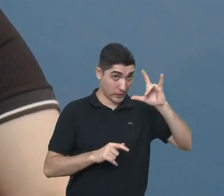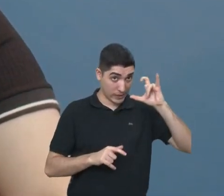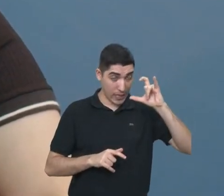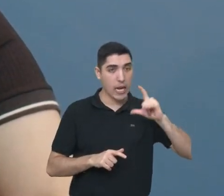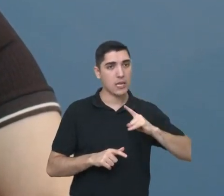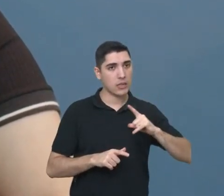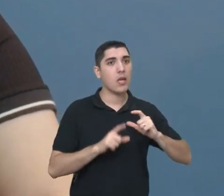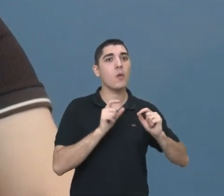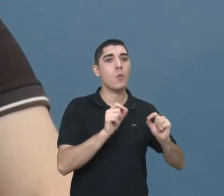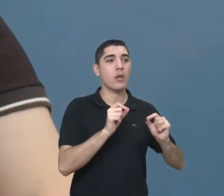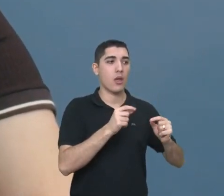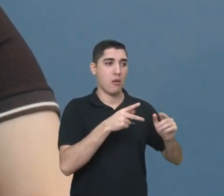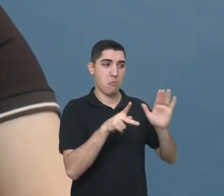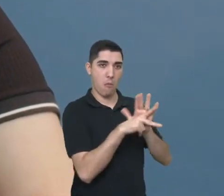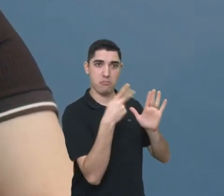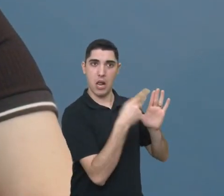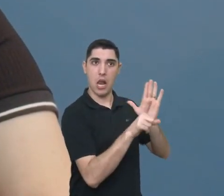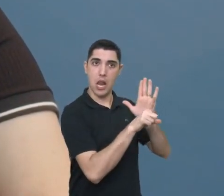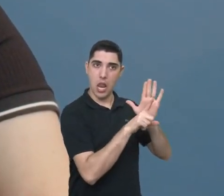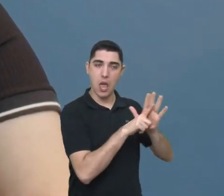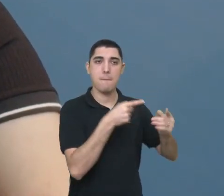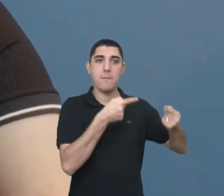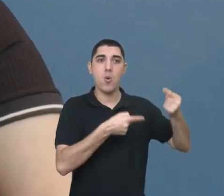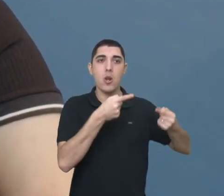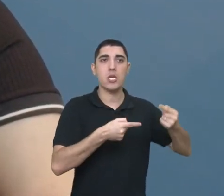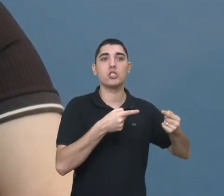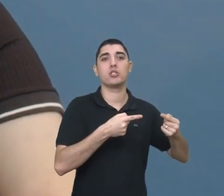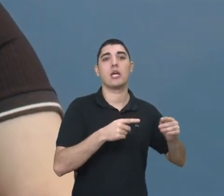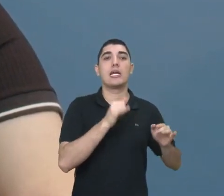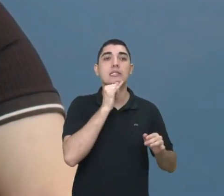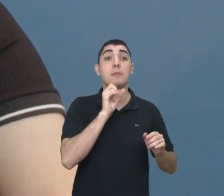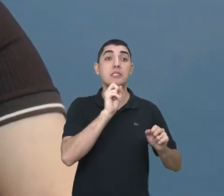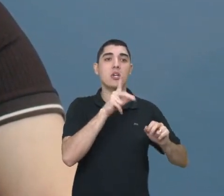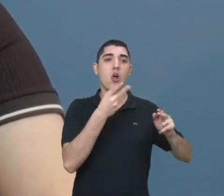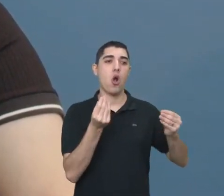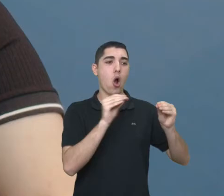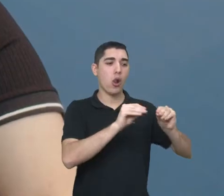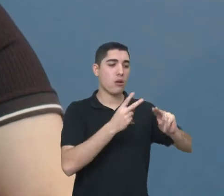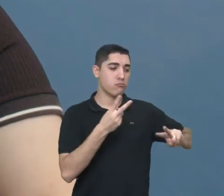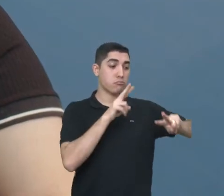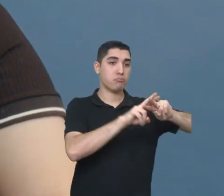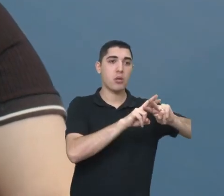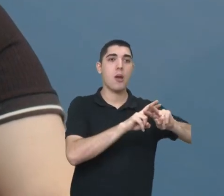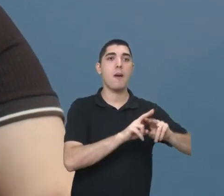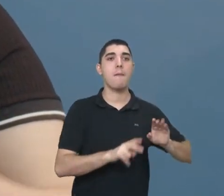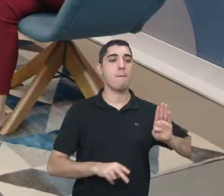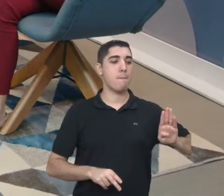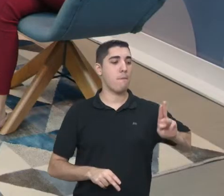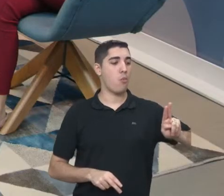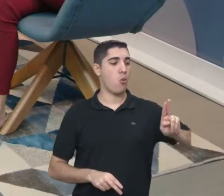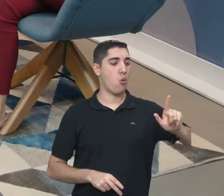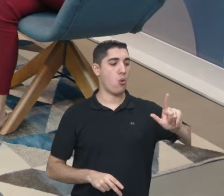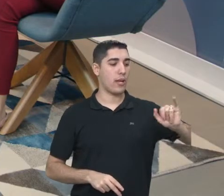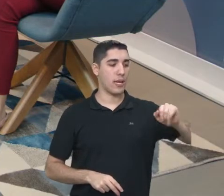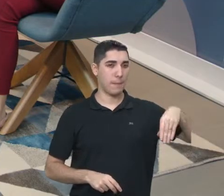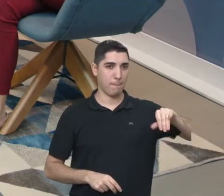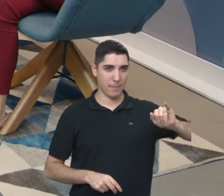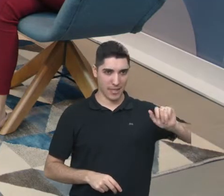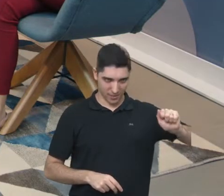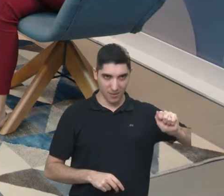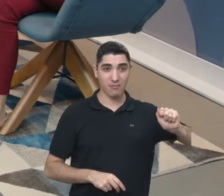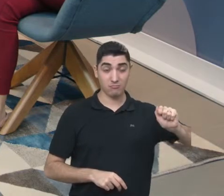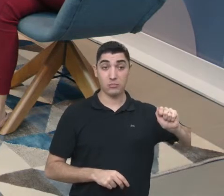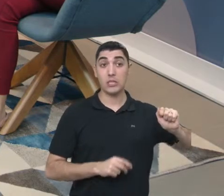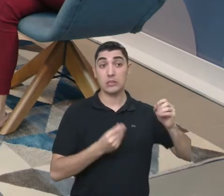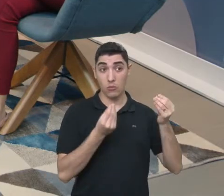de saúde mental. Então, por exemplo, se você coloca #bulimia para pesquisar, ele vai, antes de te dar os resultados,